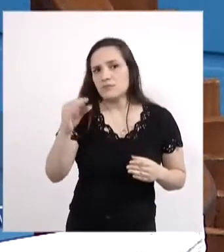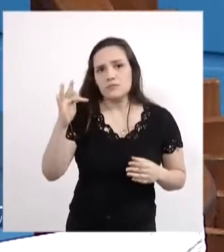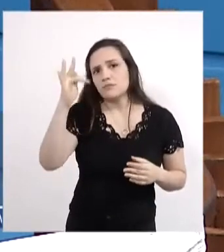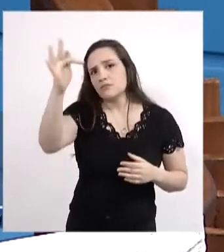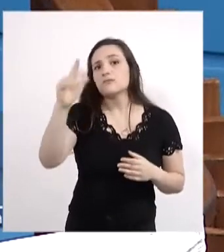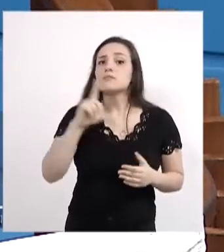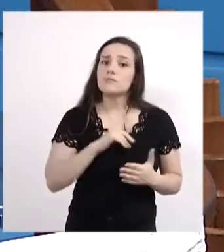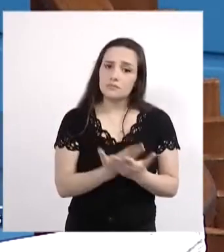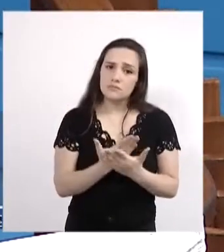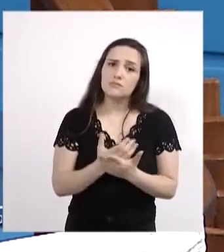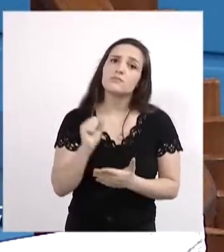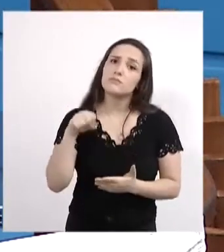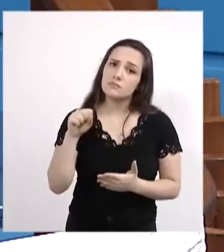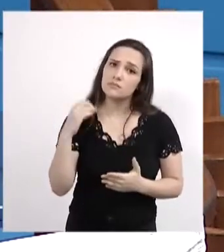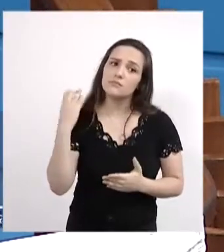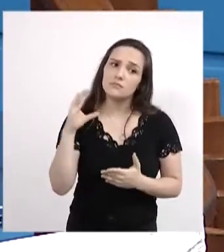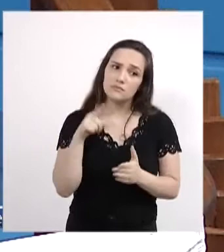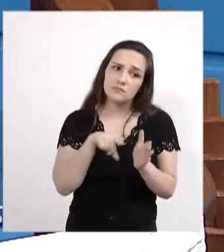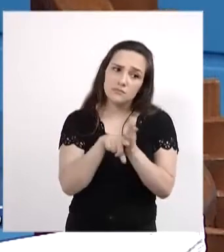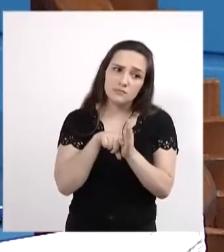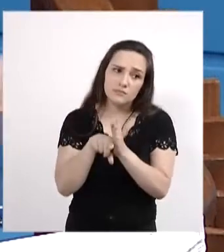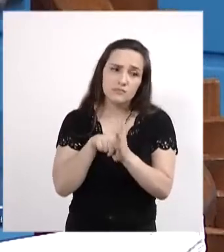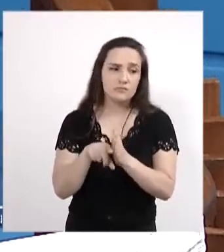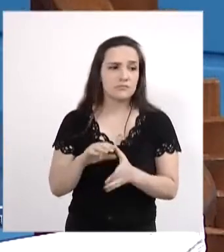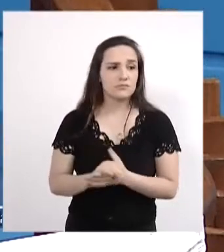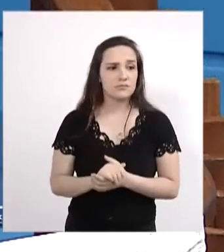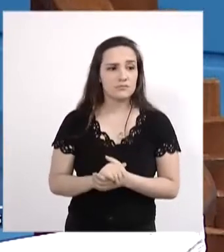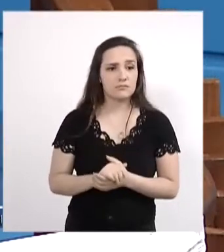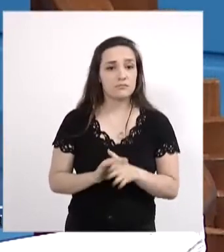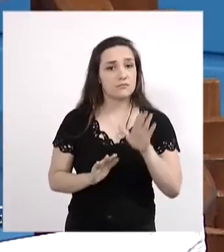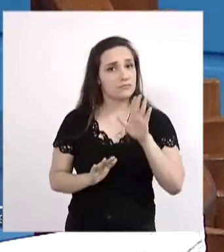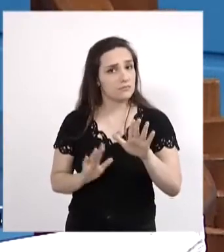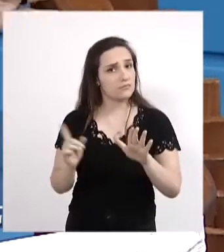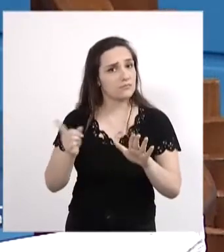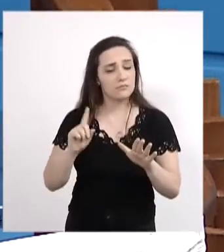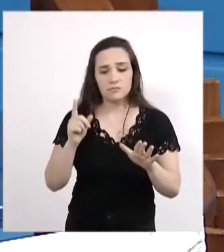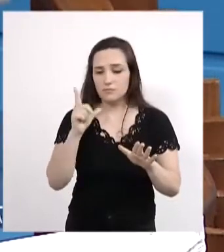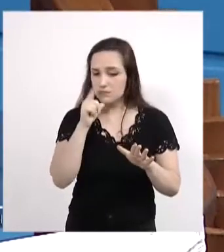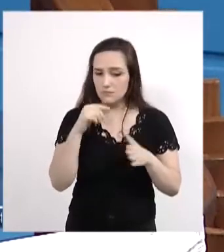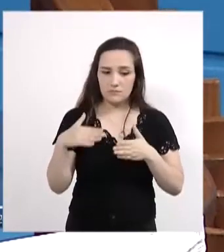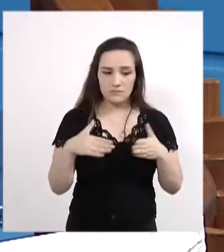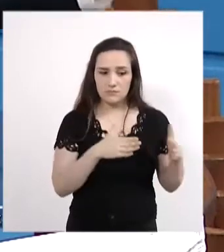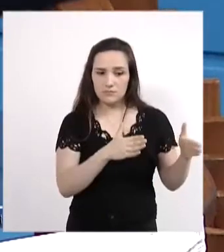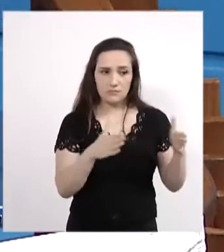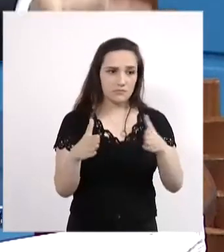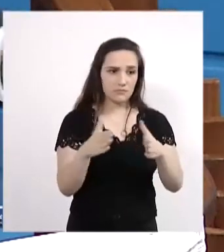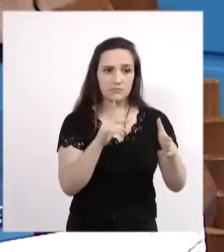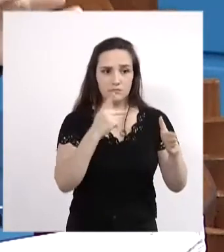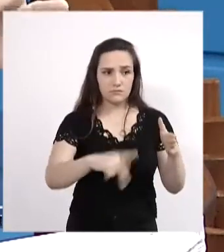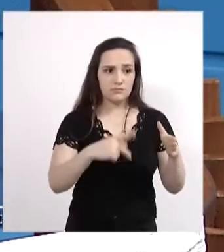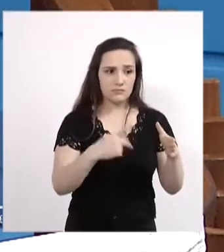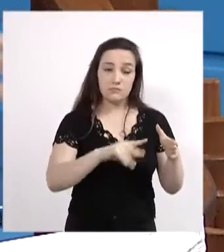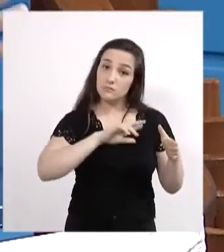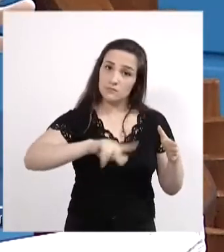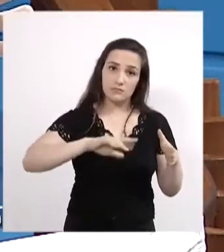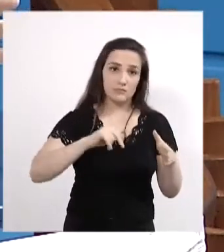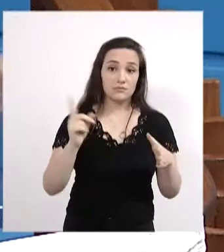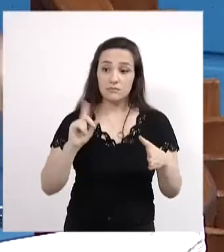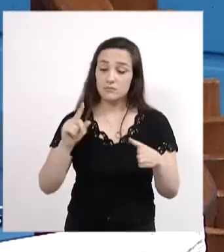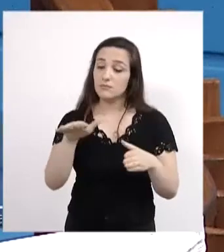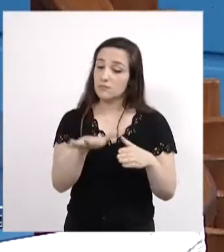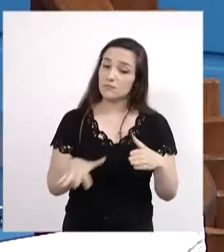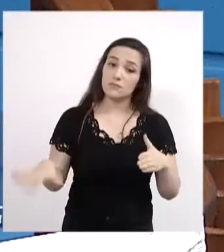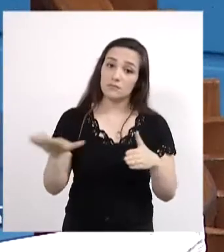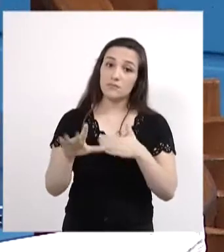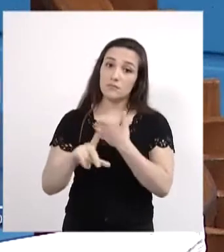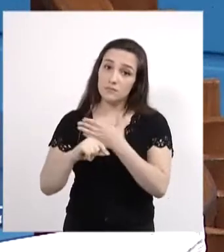estudo científico. Essas áreas sensíveis, não é a bacia hidrográfica do Rio Paraguai que o senhor colocou aqui. Não é.